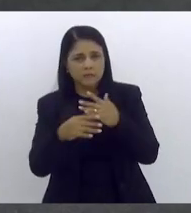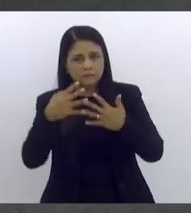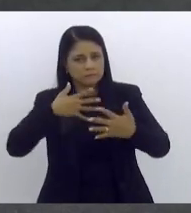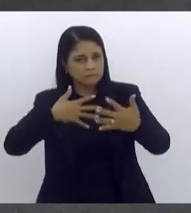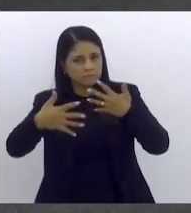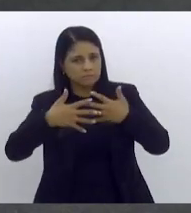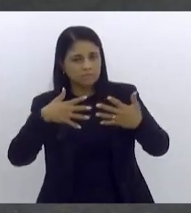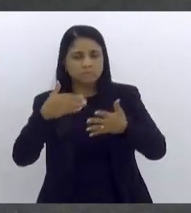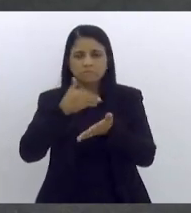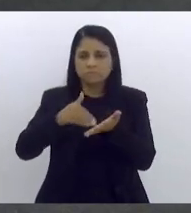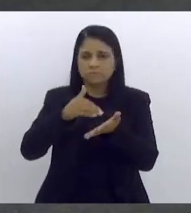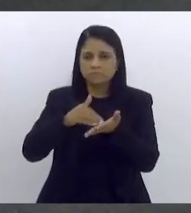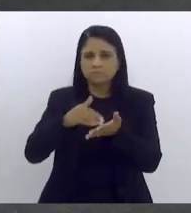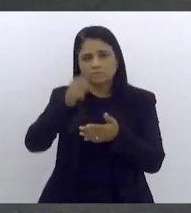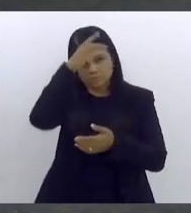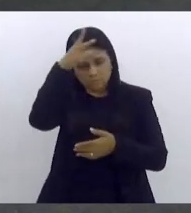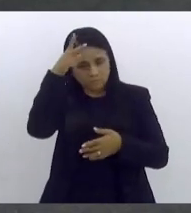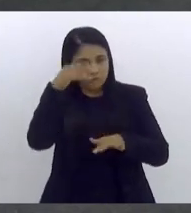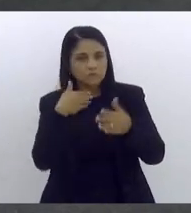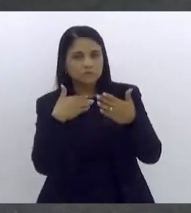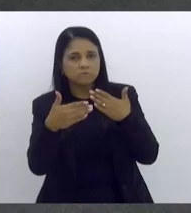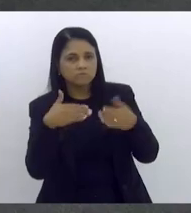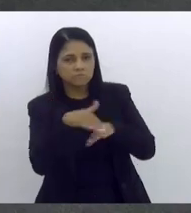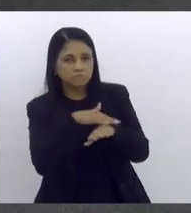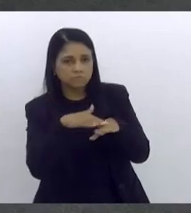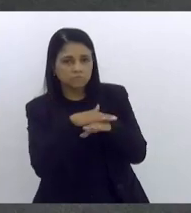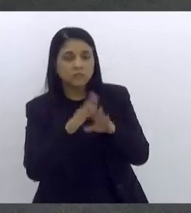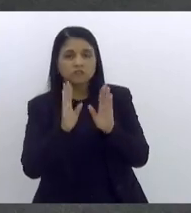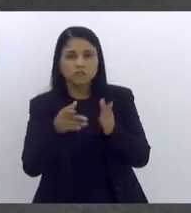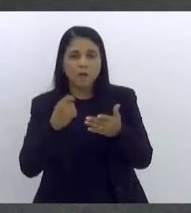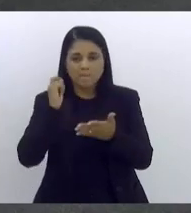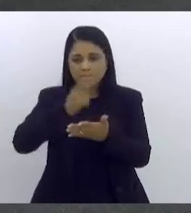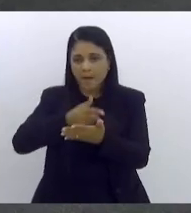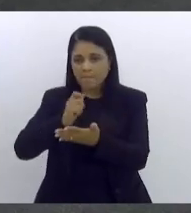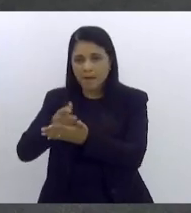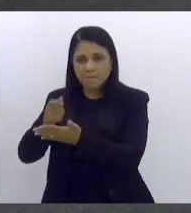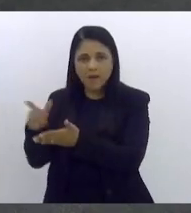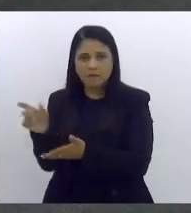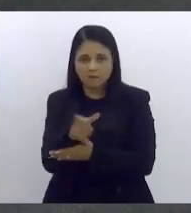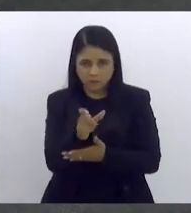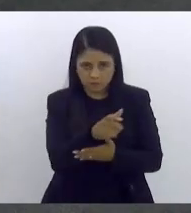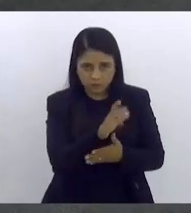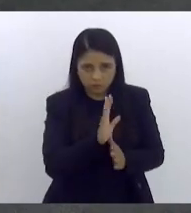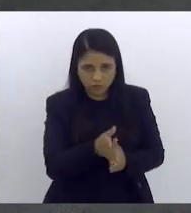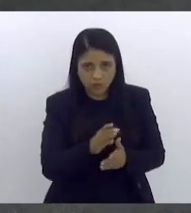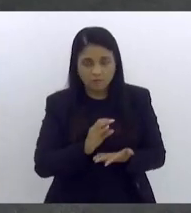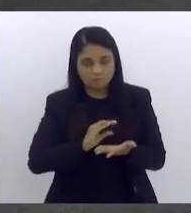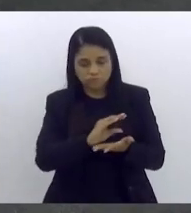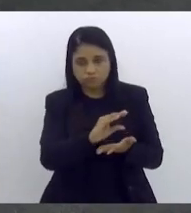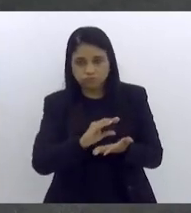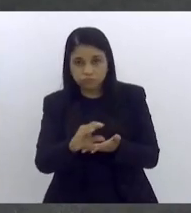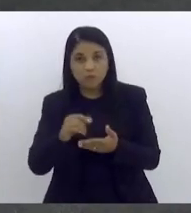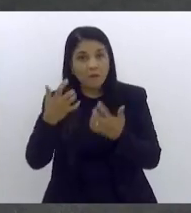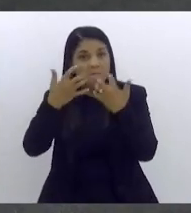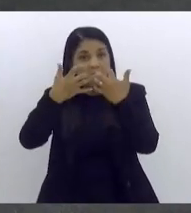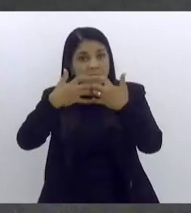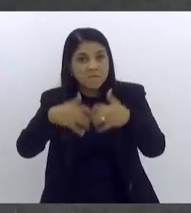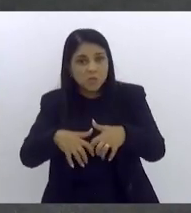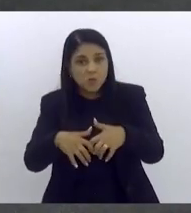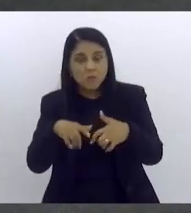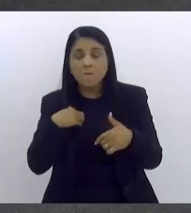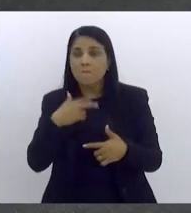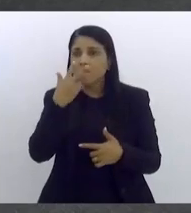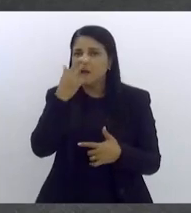para conversar, os beneficiários já estão com seus benefícios nos cartões. Mas em Petrópolis parece que está acontecendo uma